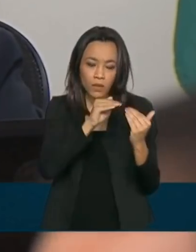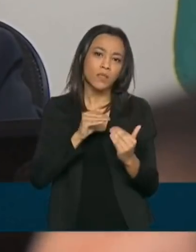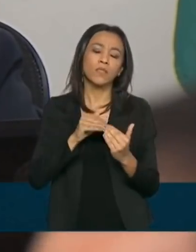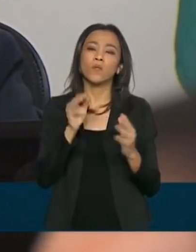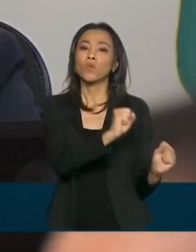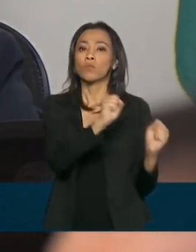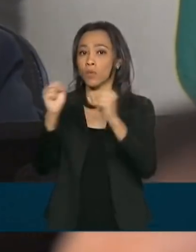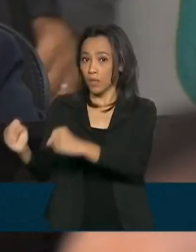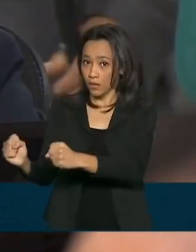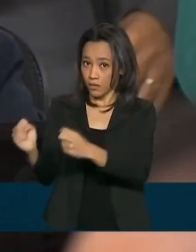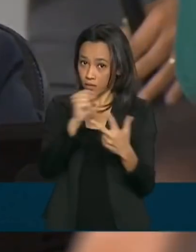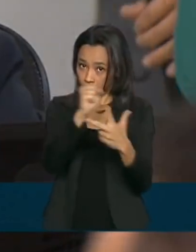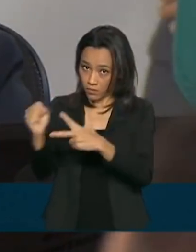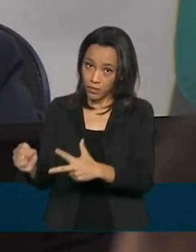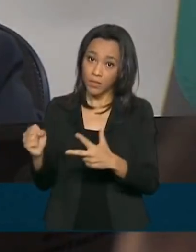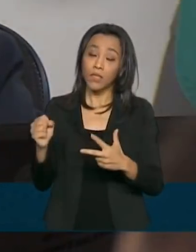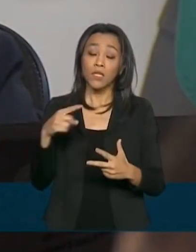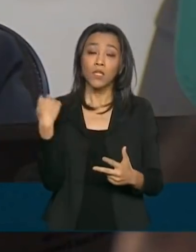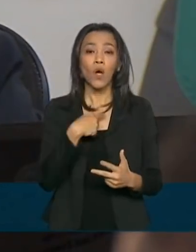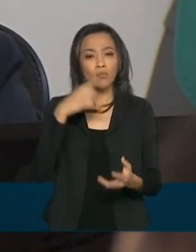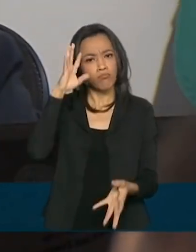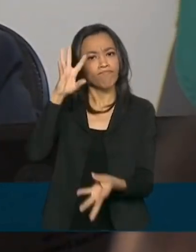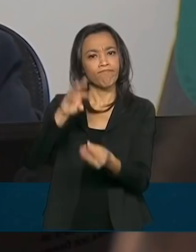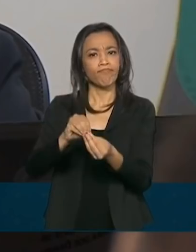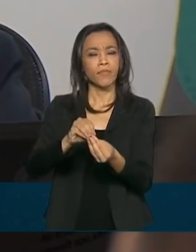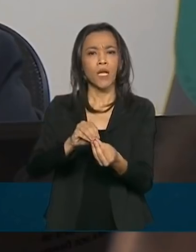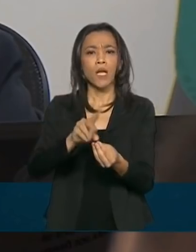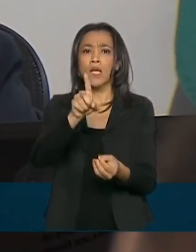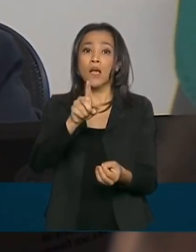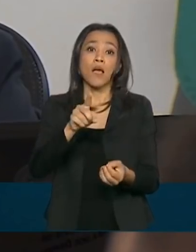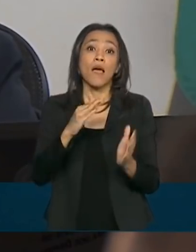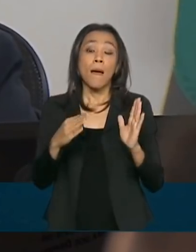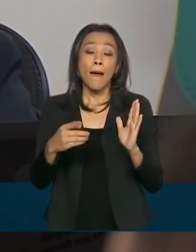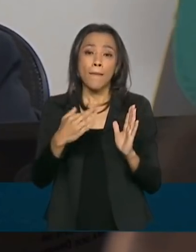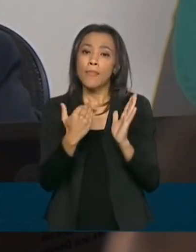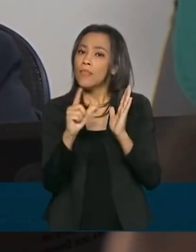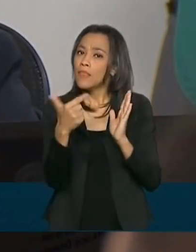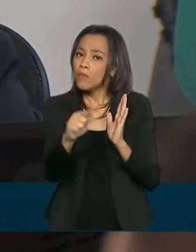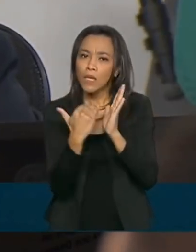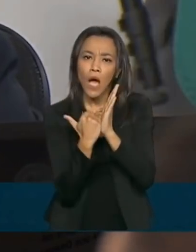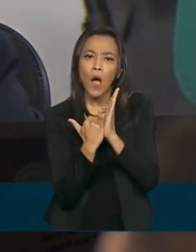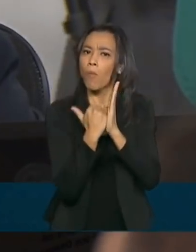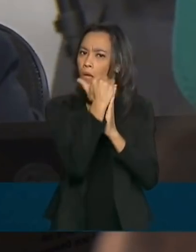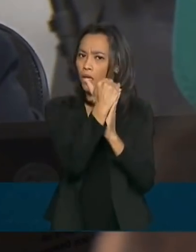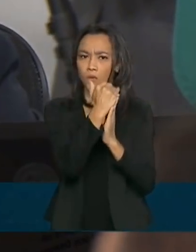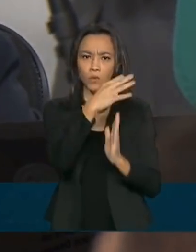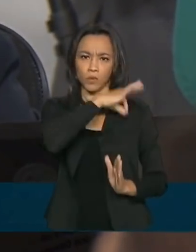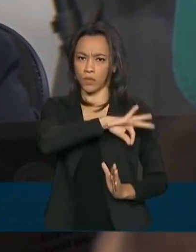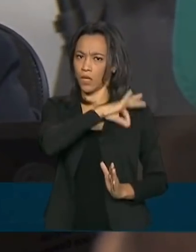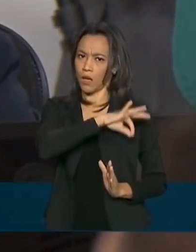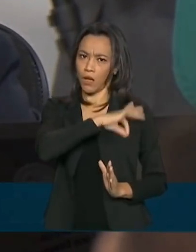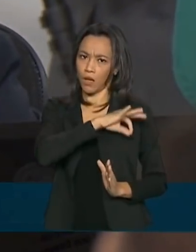nós chegamos à conclusão de que, congelando a remuneração, os proventos também